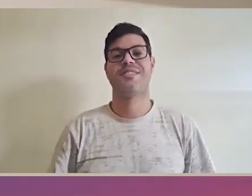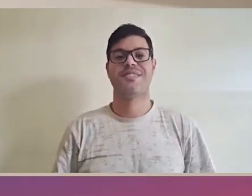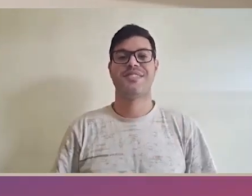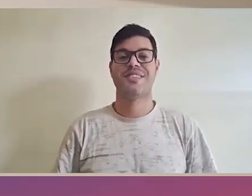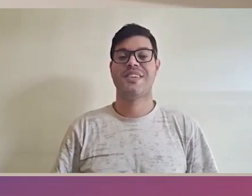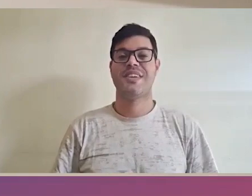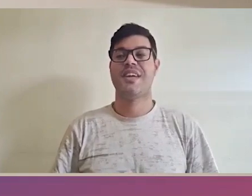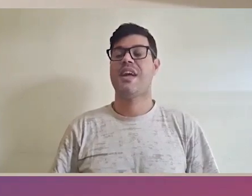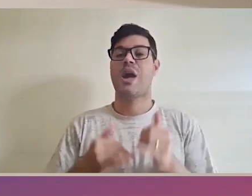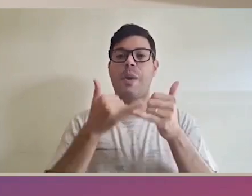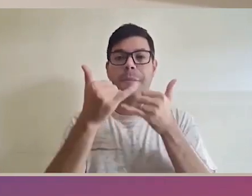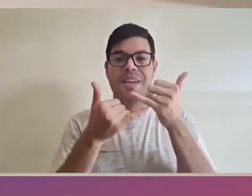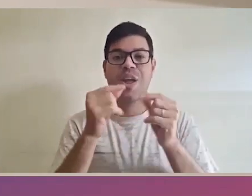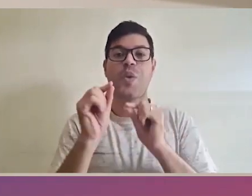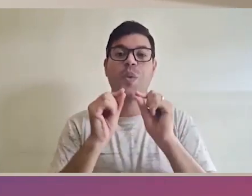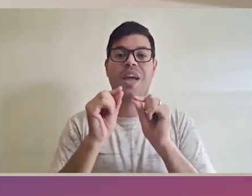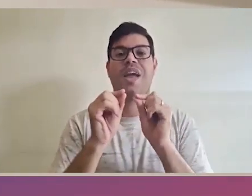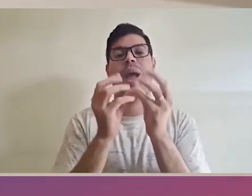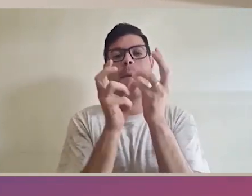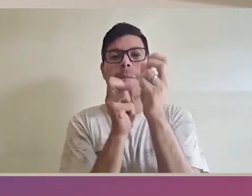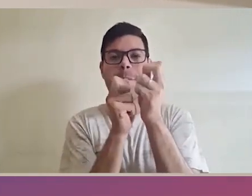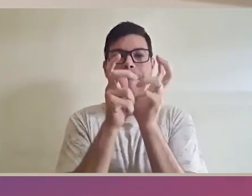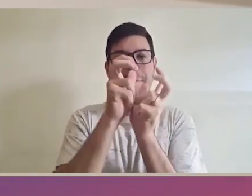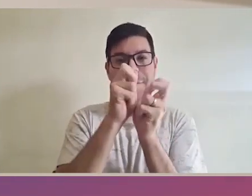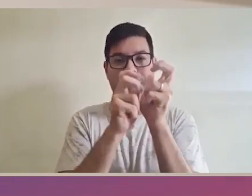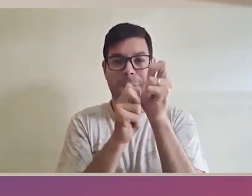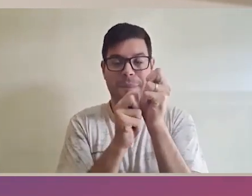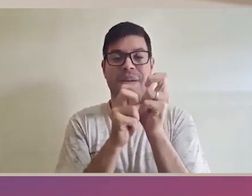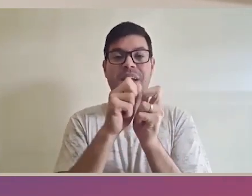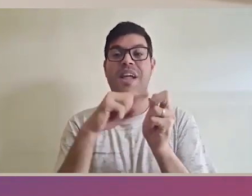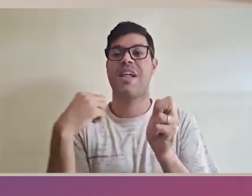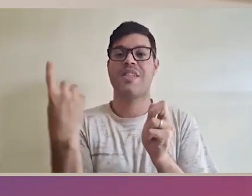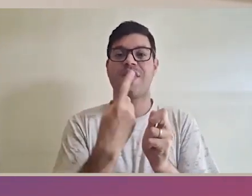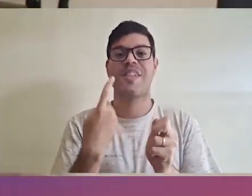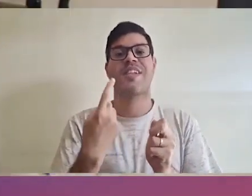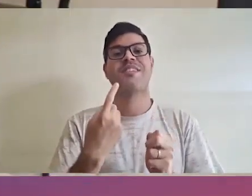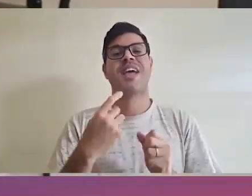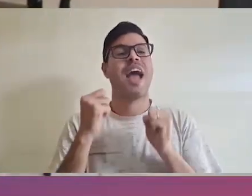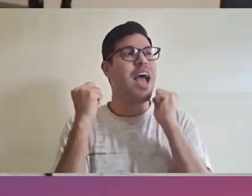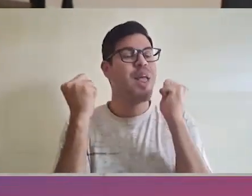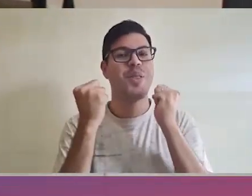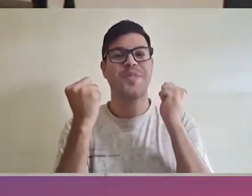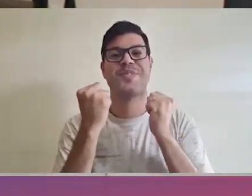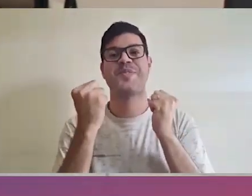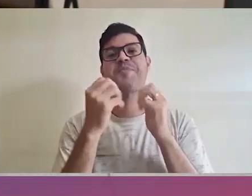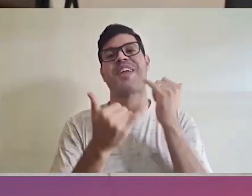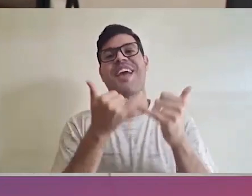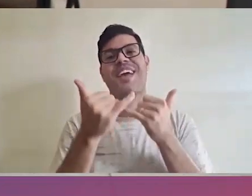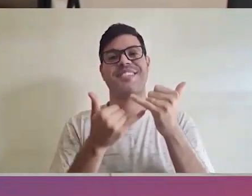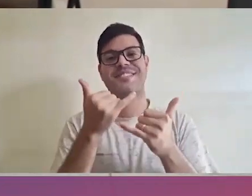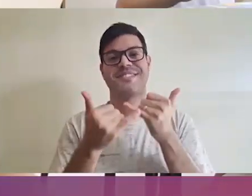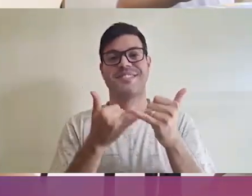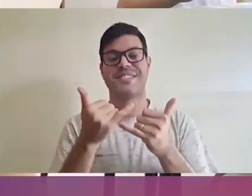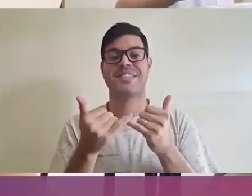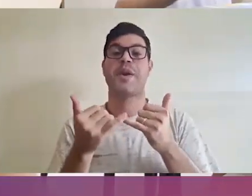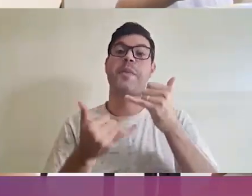de massinha, todos nós adoramos brincar. Brincar de natinha.